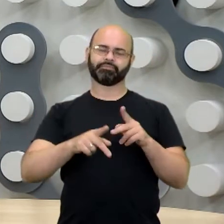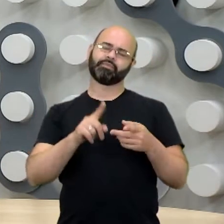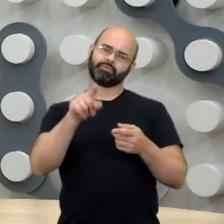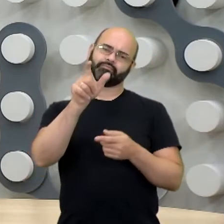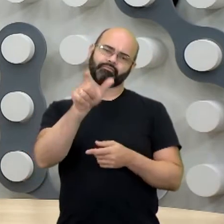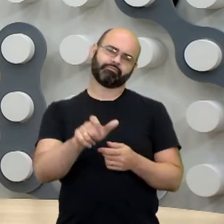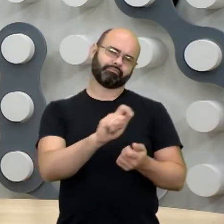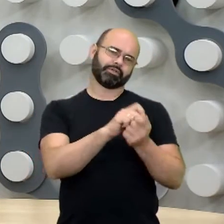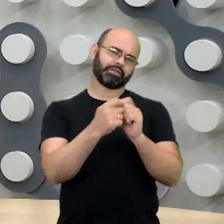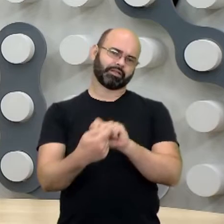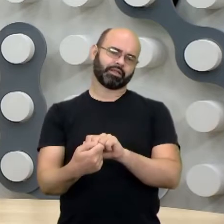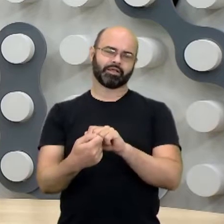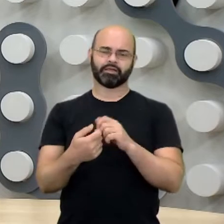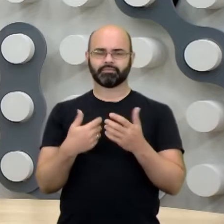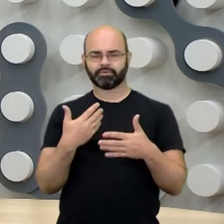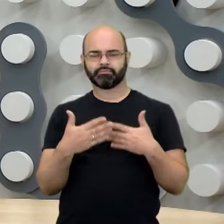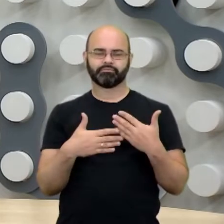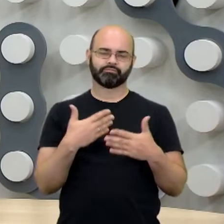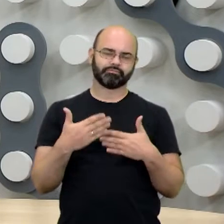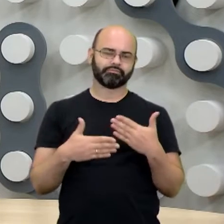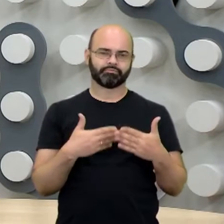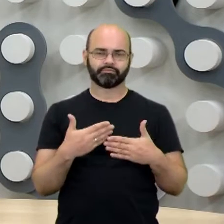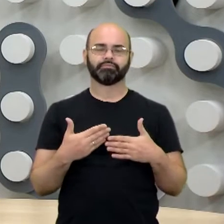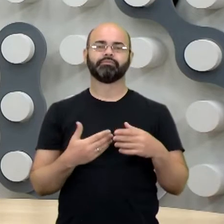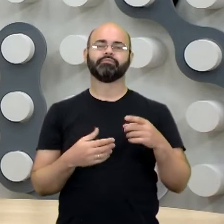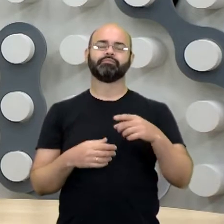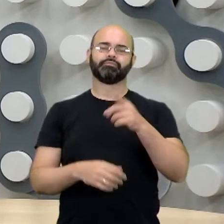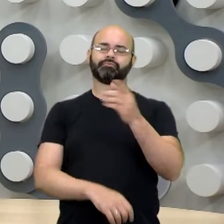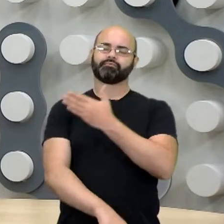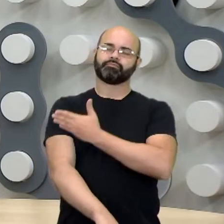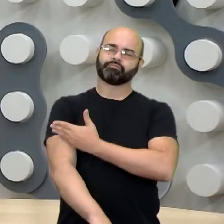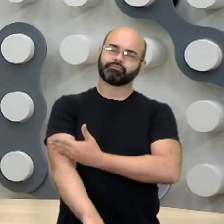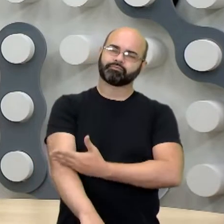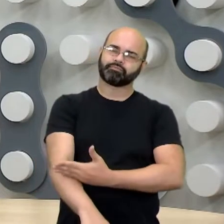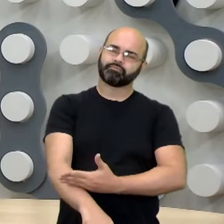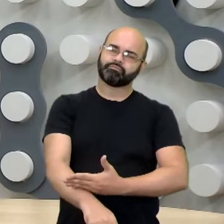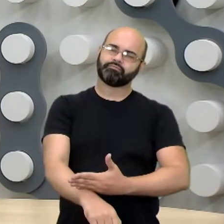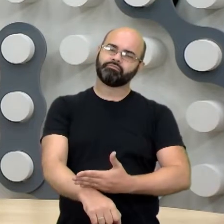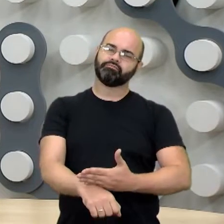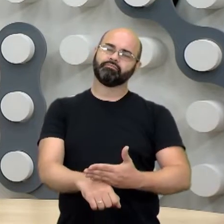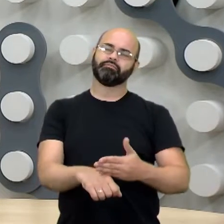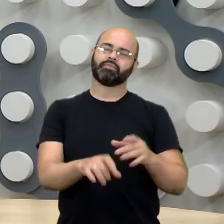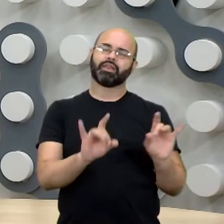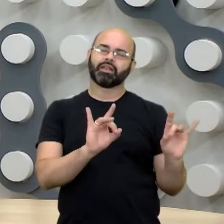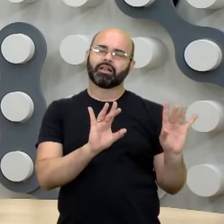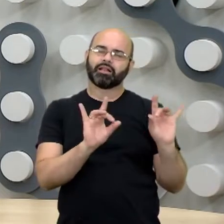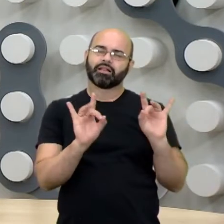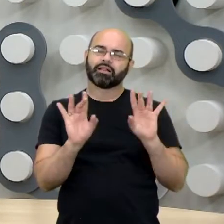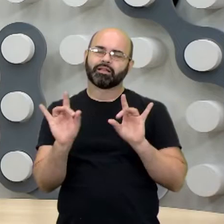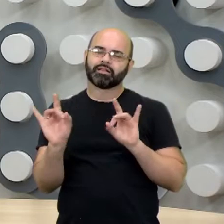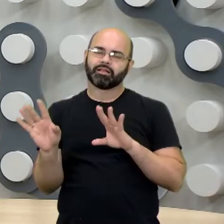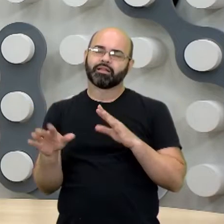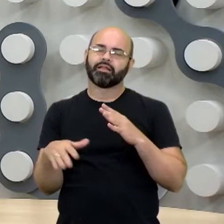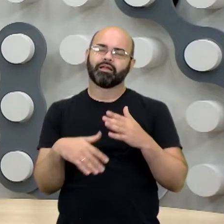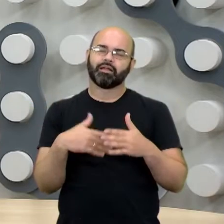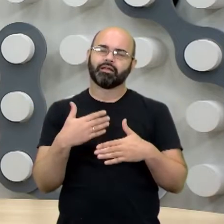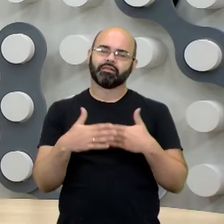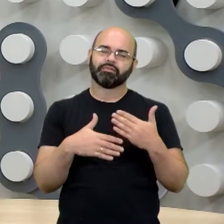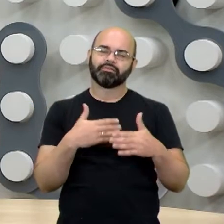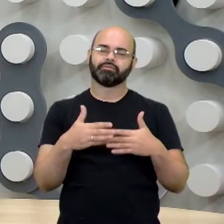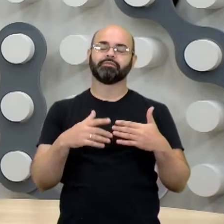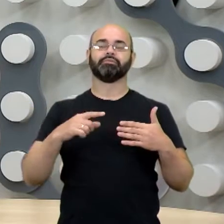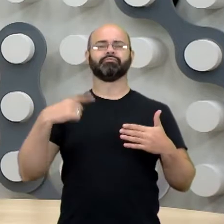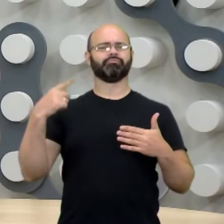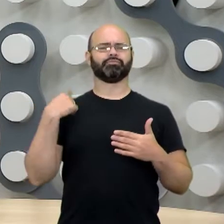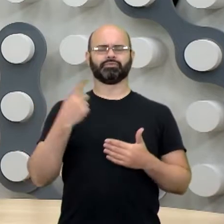né? E a gente vai se acostumando aí com esses pequenos detalhes até, né? Ficamos aí